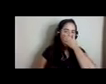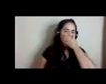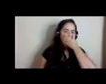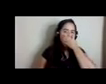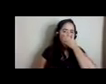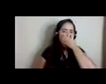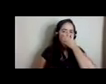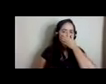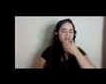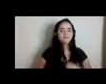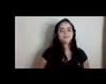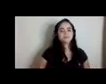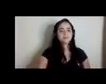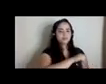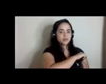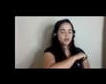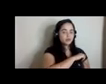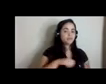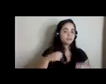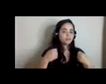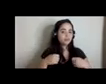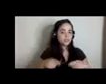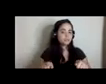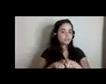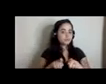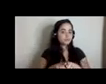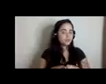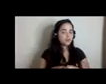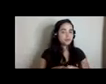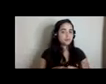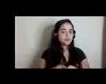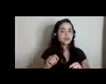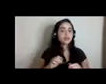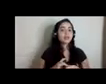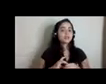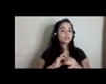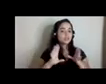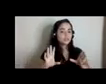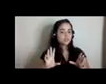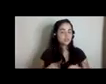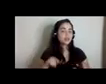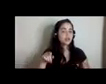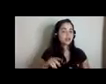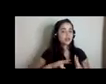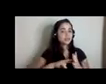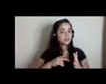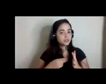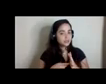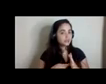deixar os nossos alunos também, permitir que os nossos alunos signifiquem e